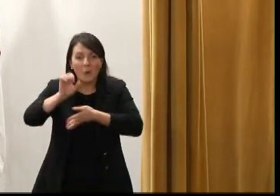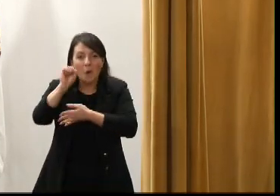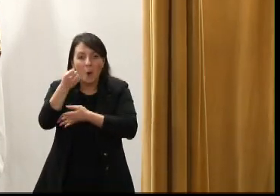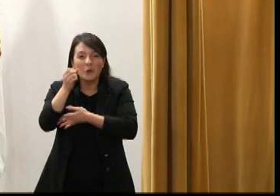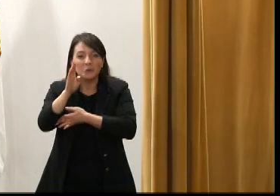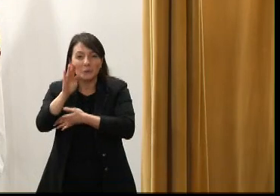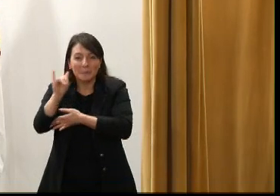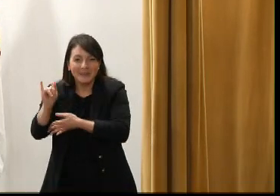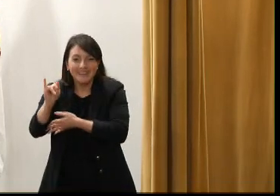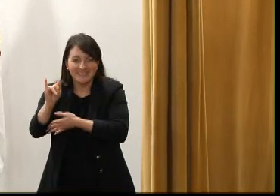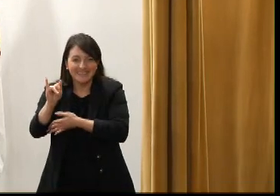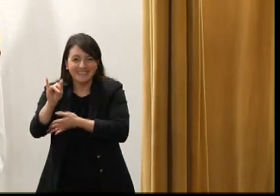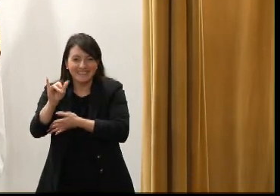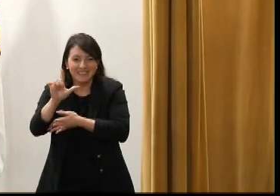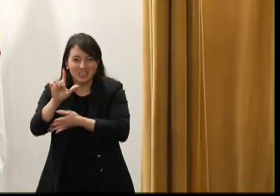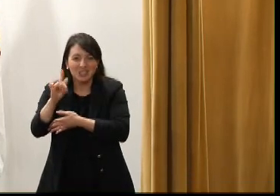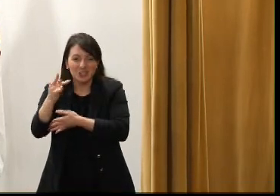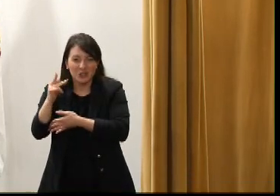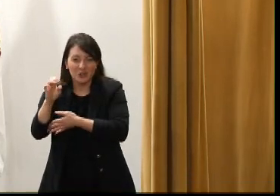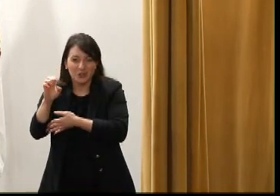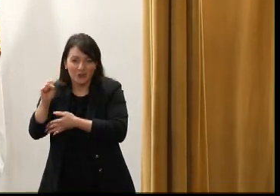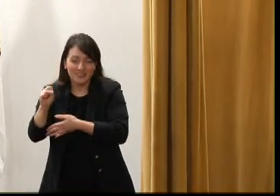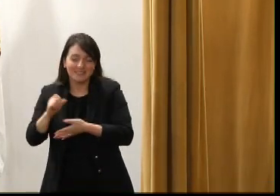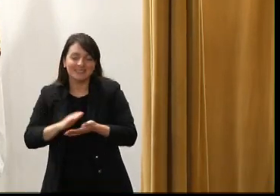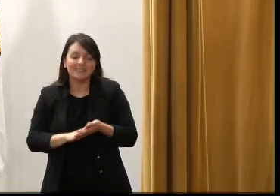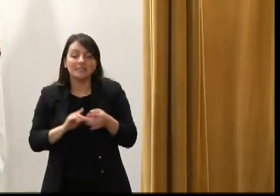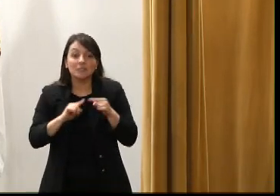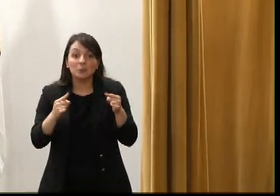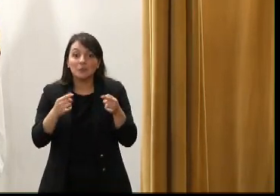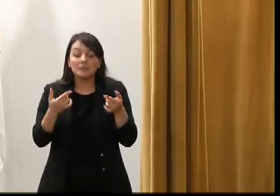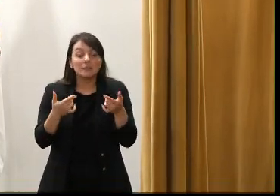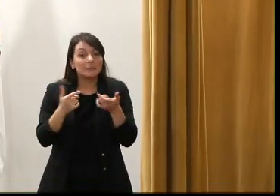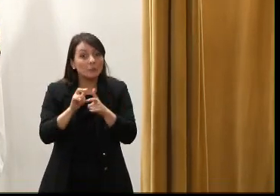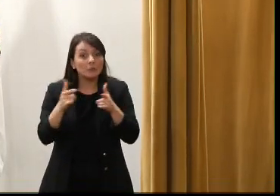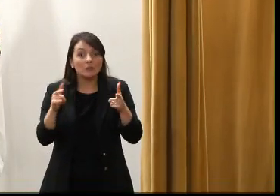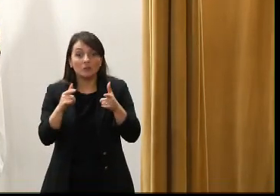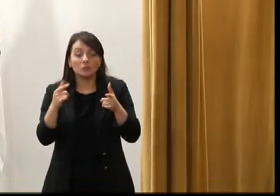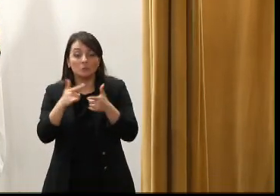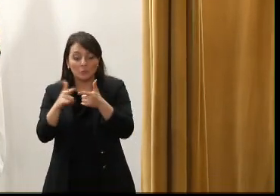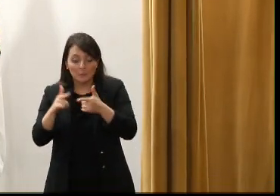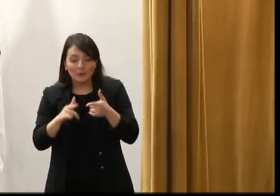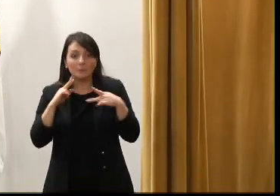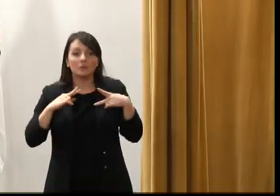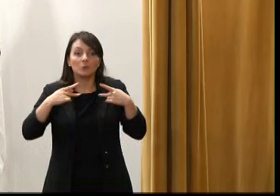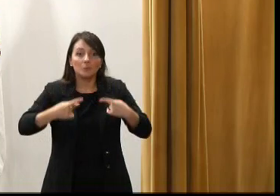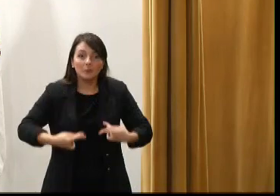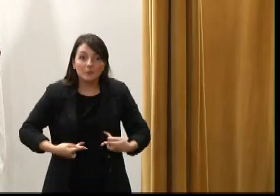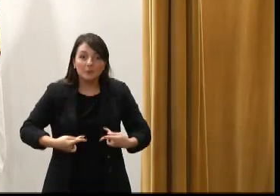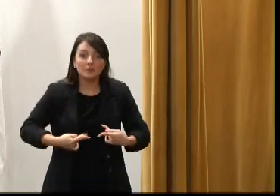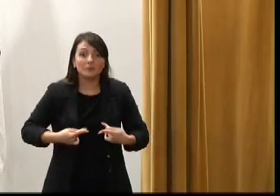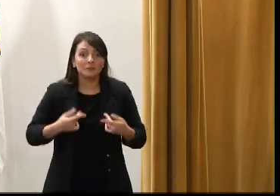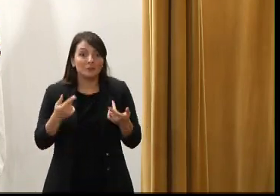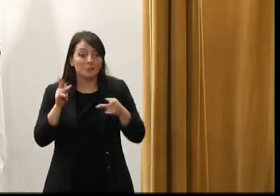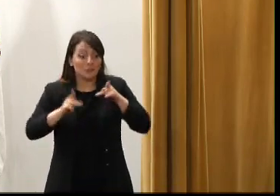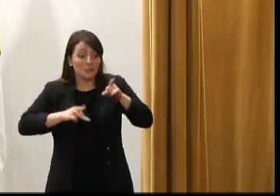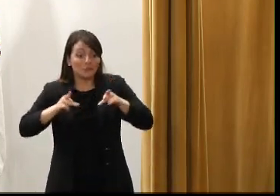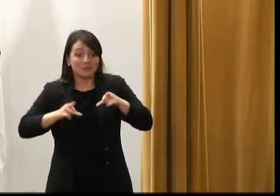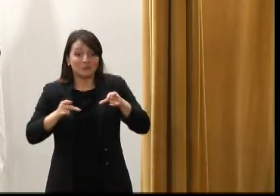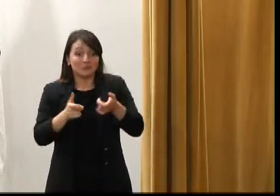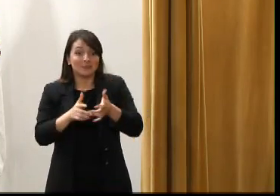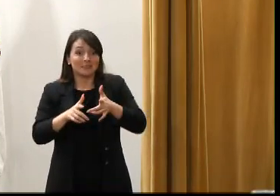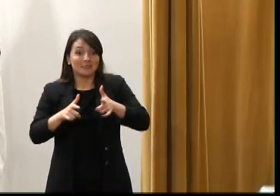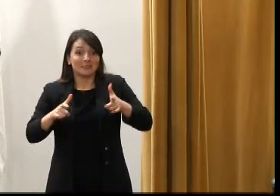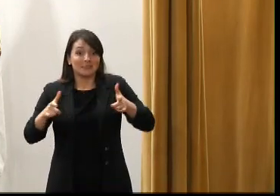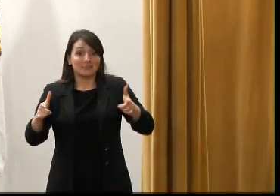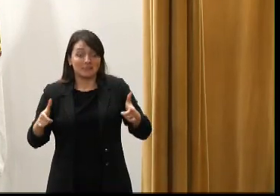populacional foi sempre tida como grande problema, né, da humanidade, a superpopulação. Mas esse